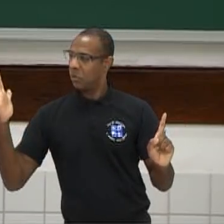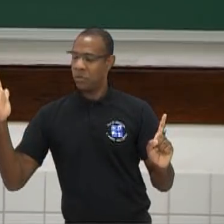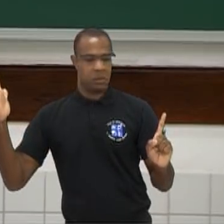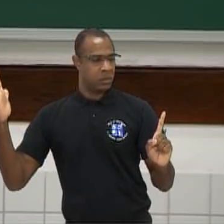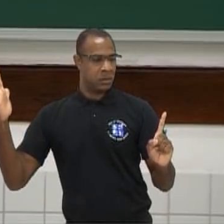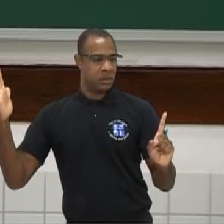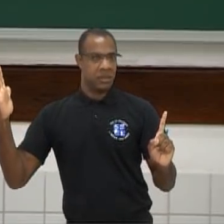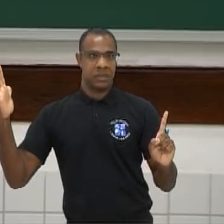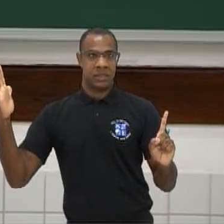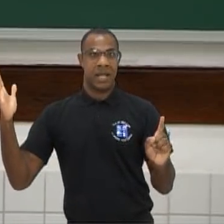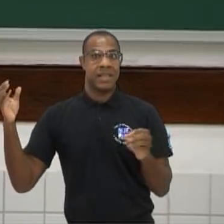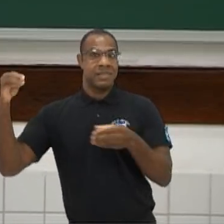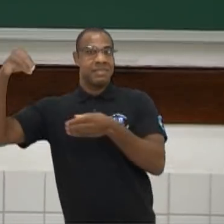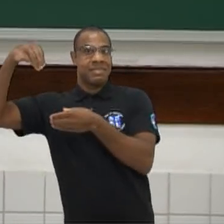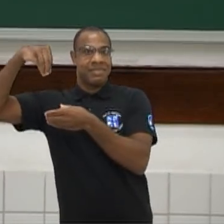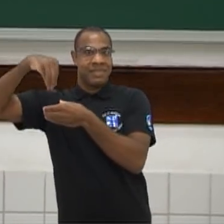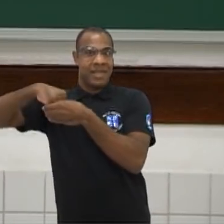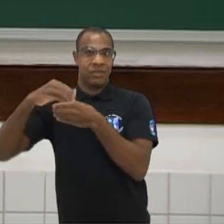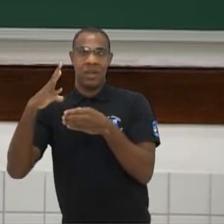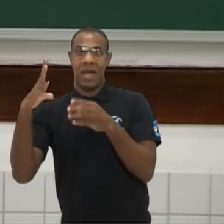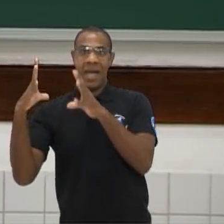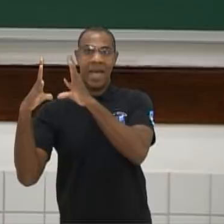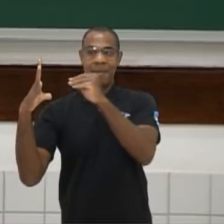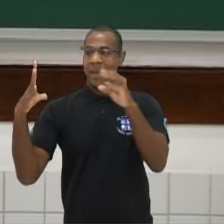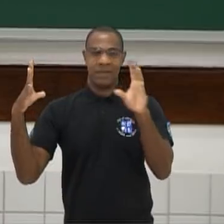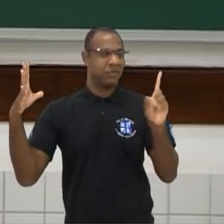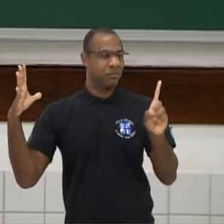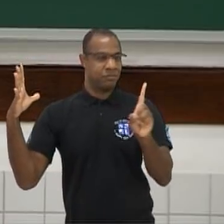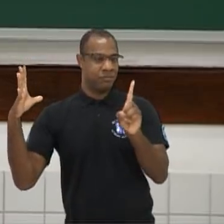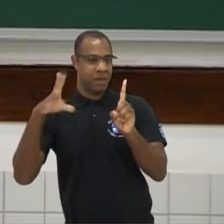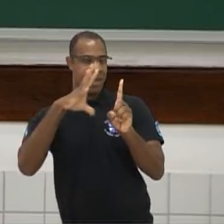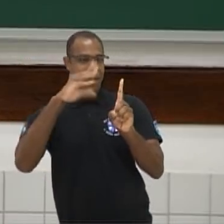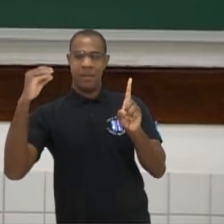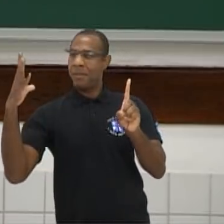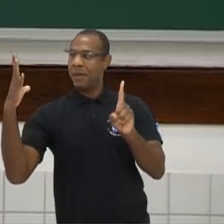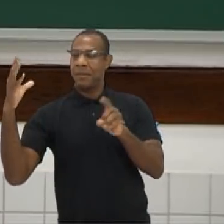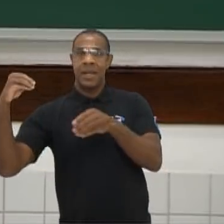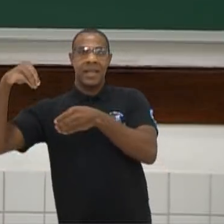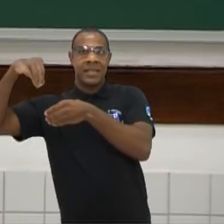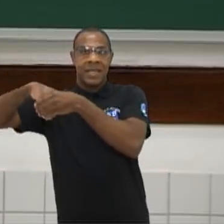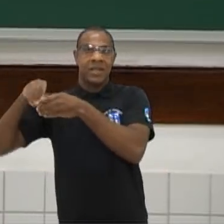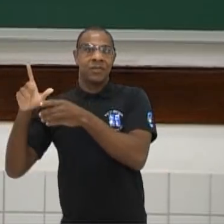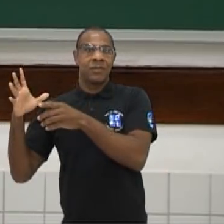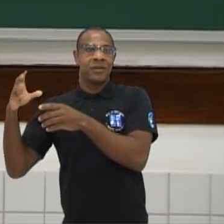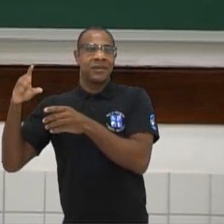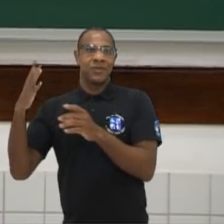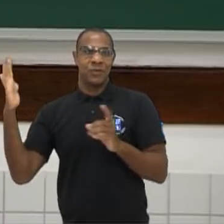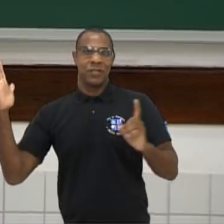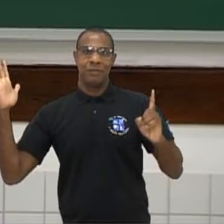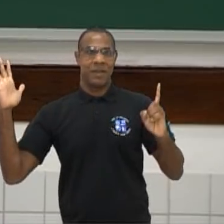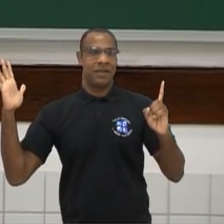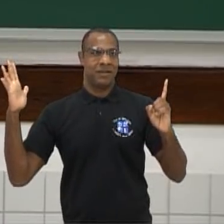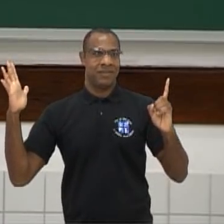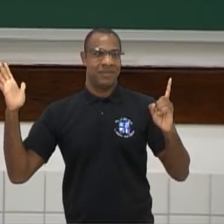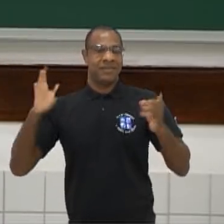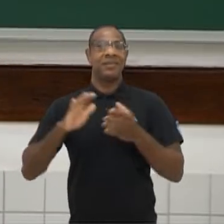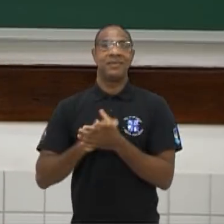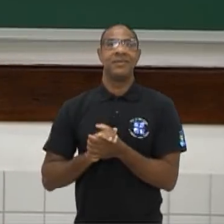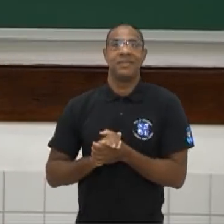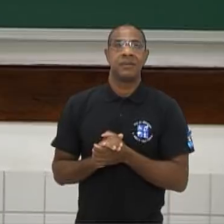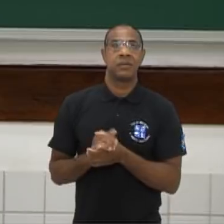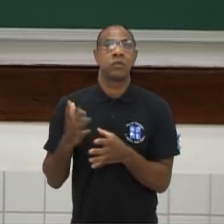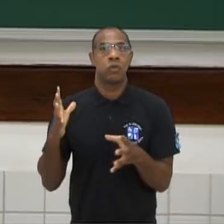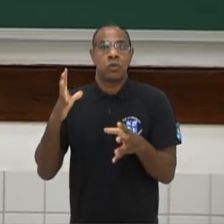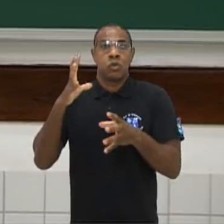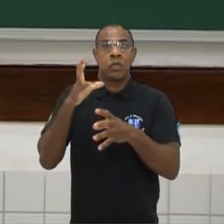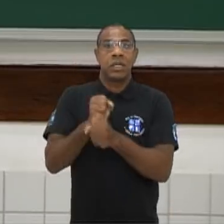dentro do espelho. Somando a distância da pessoa até o espelho de 1 metro com mais 1 metro da distância do espelho até a imagem, totaliza